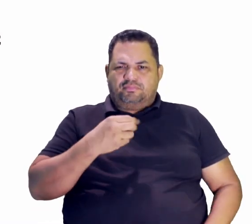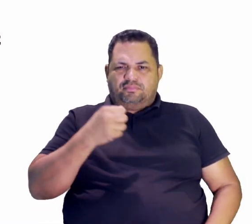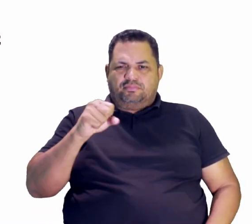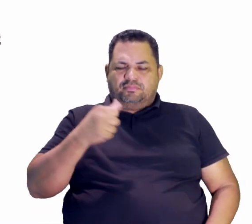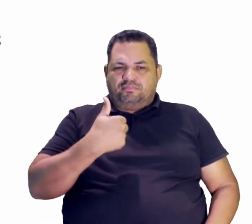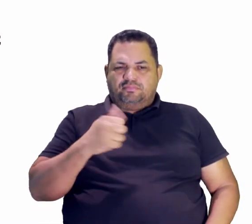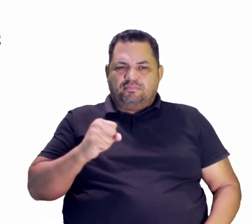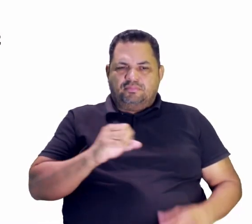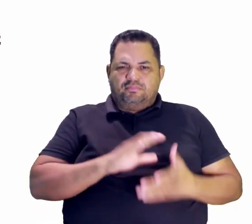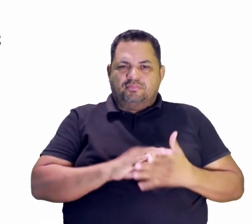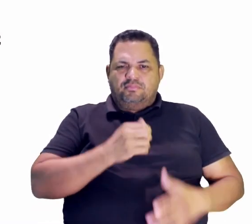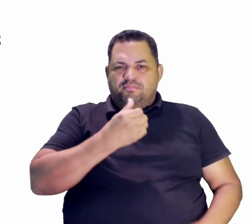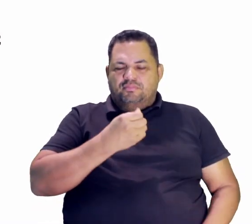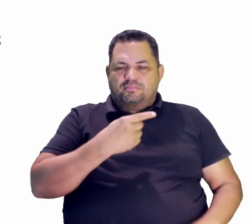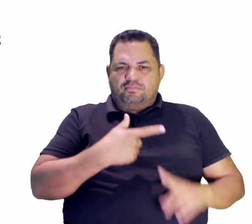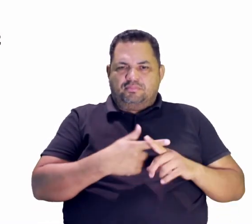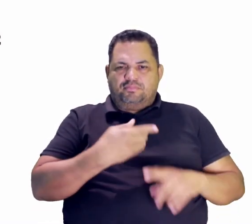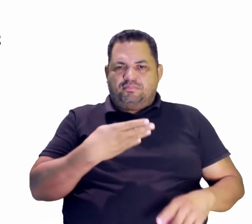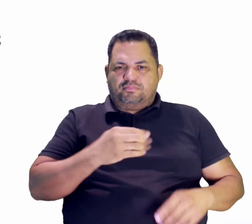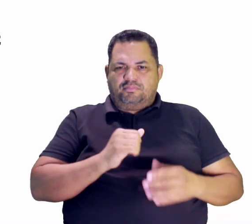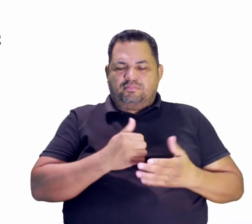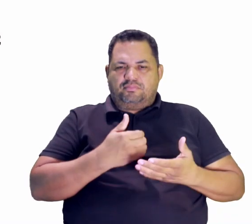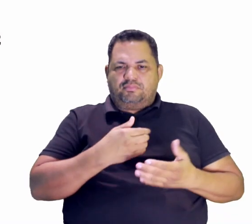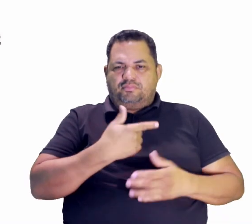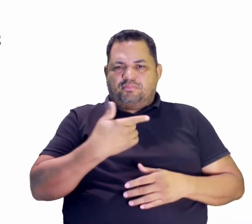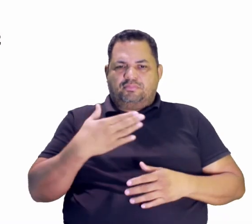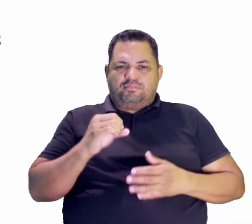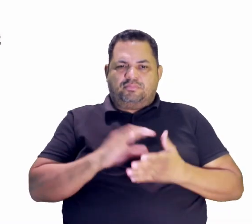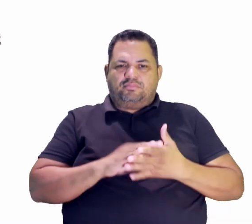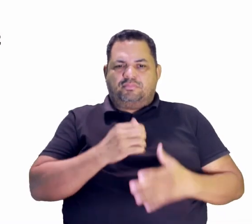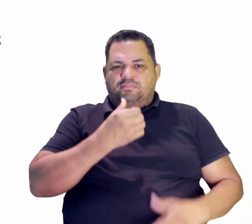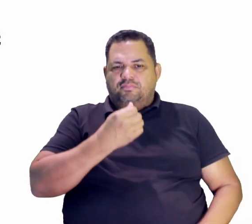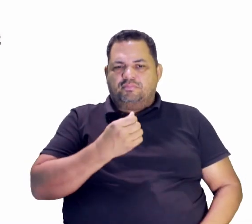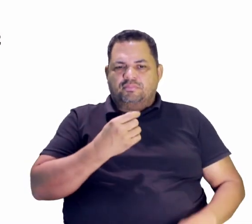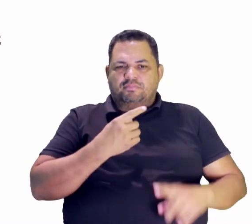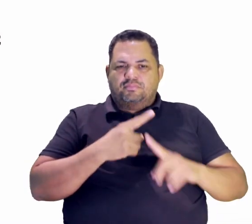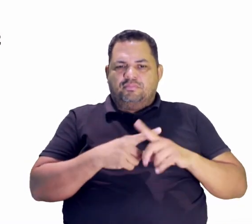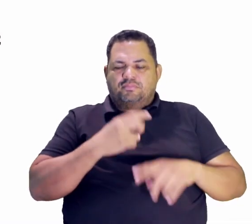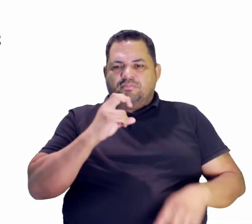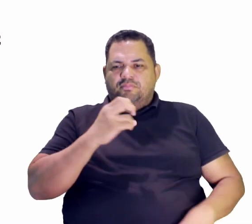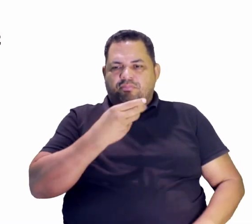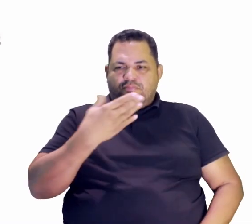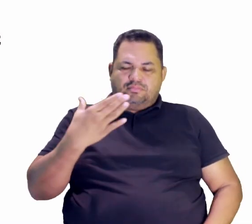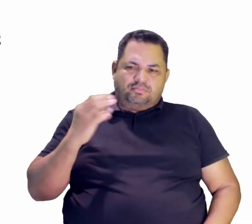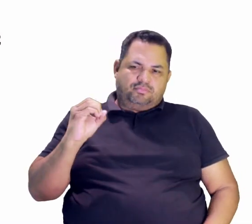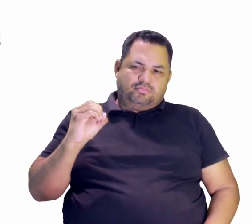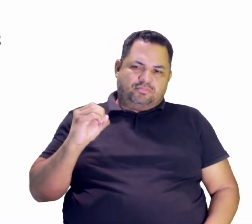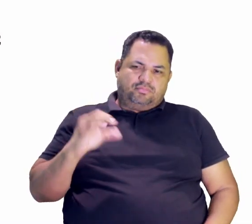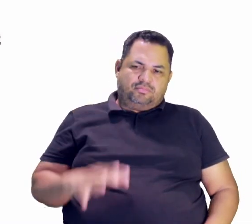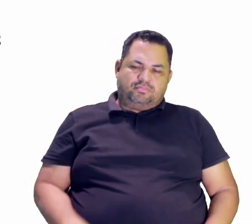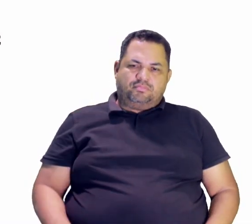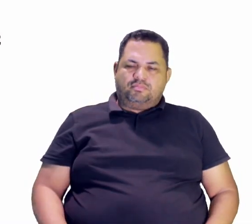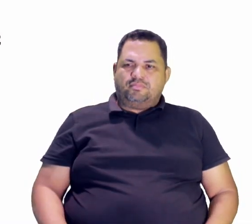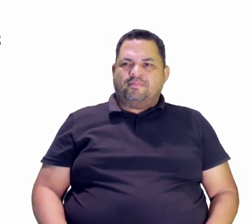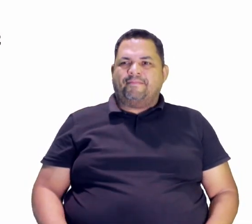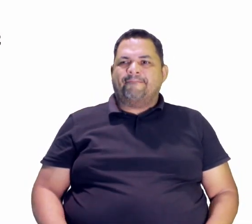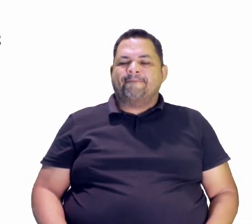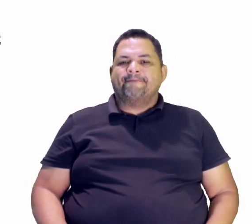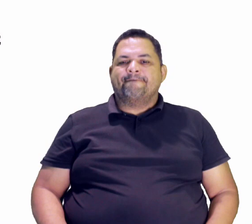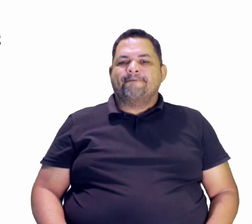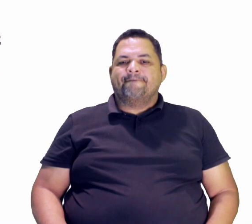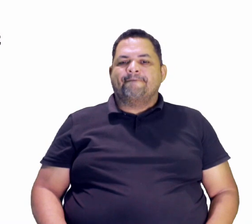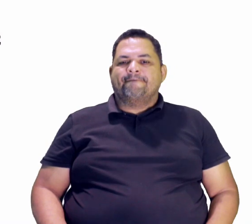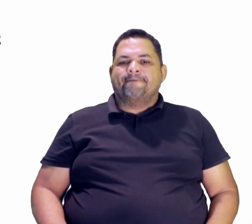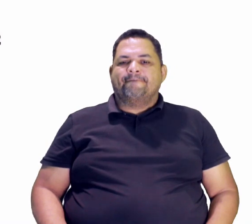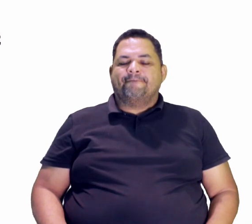vezes 4 é 24, 6 vezes 5 é 30. Pode resolver aí, vai dar os valores, tá bom?